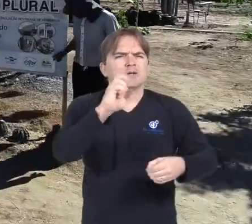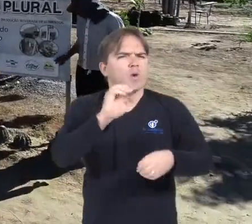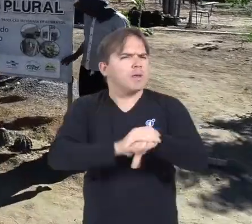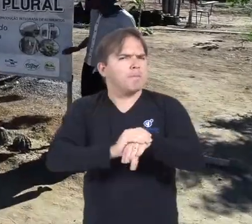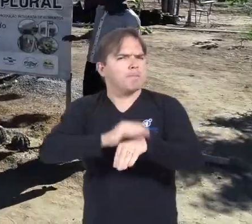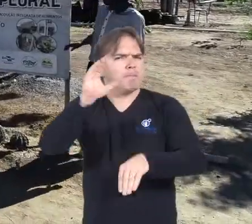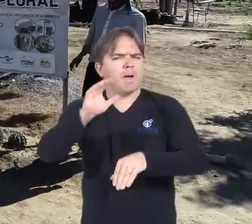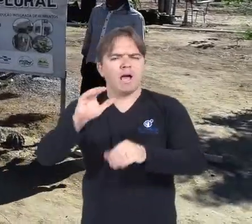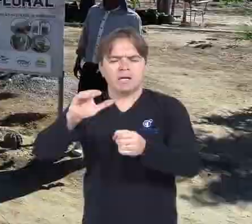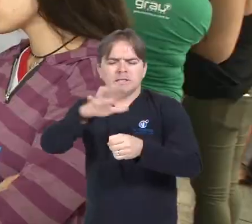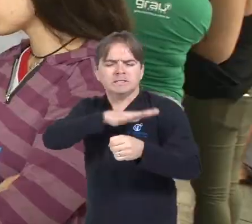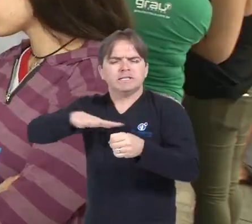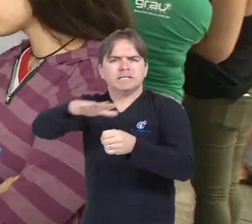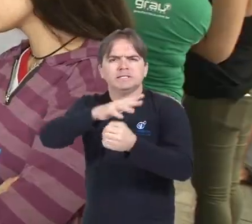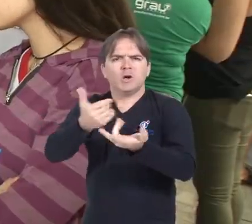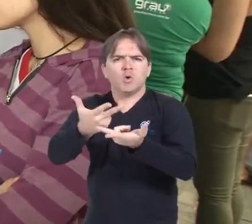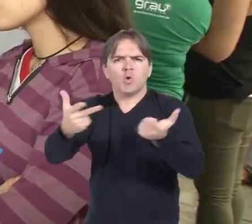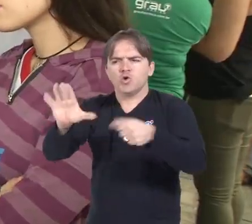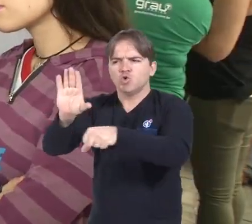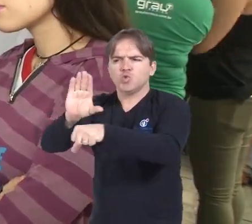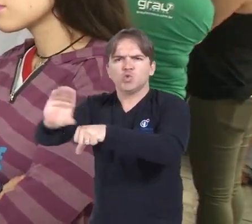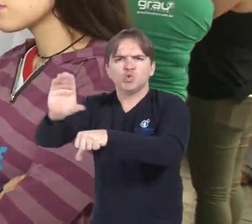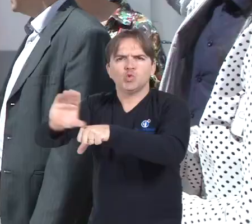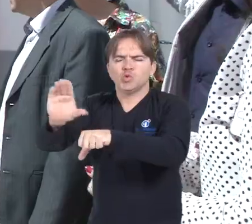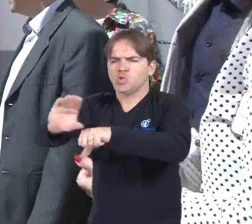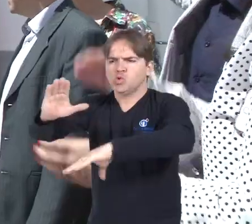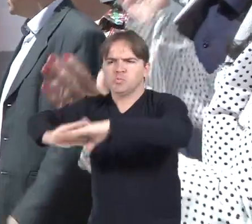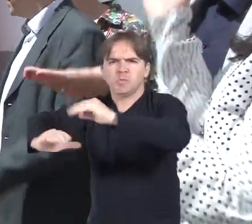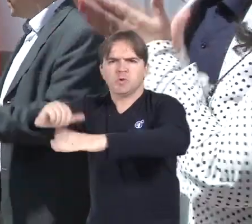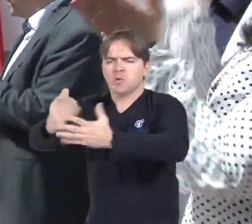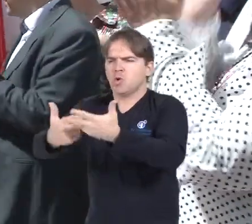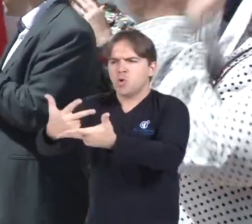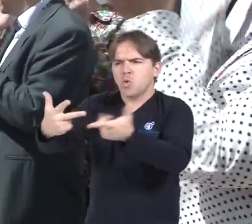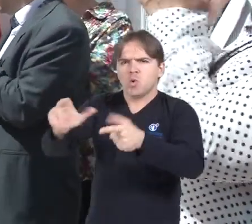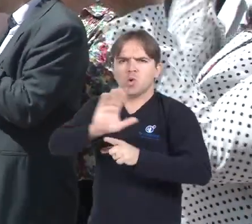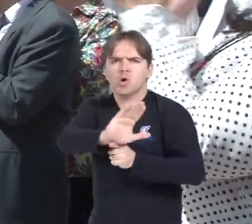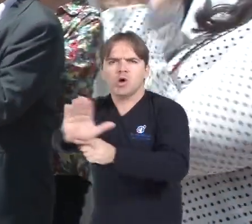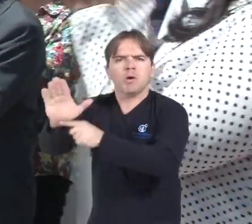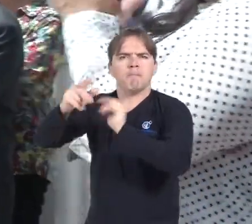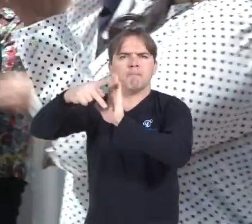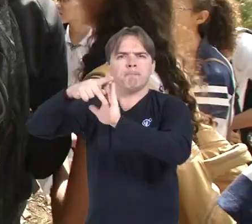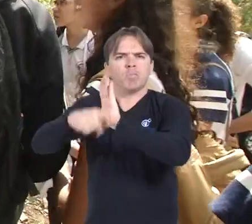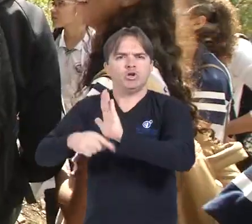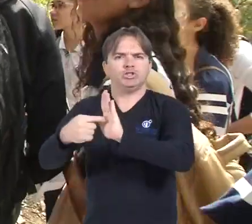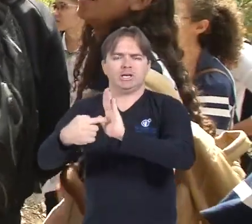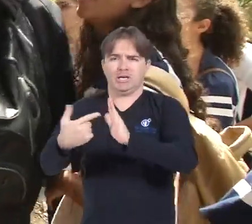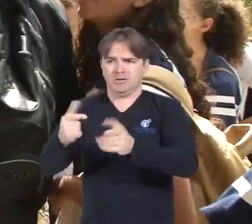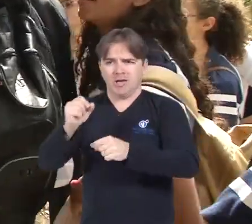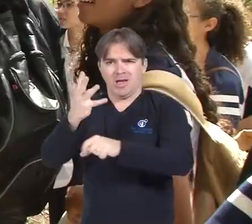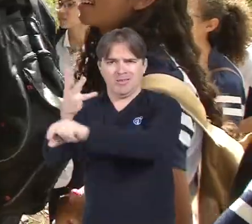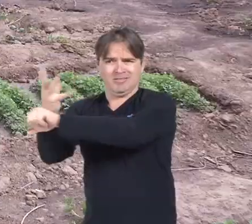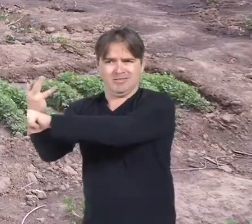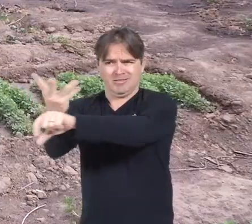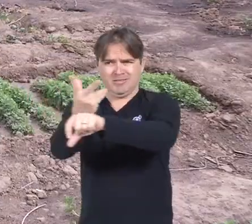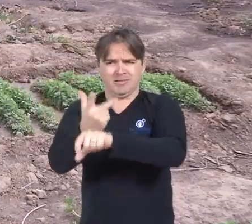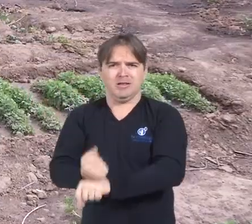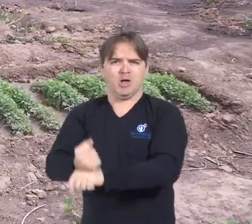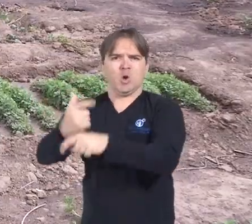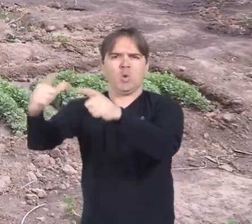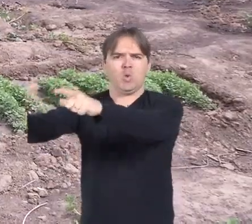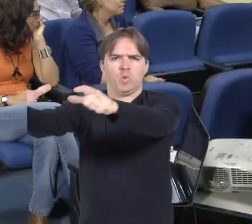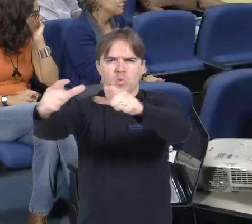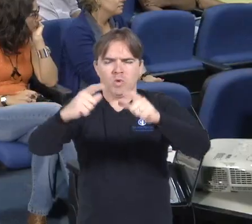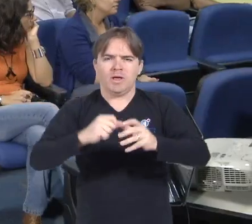São Francisco com ações de extensão, envolvendo capacitações e execução de projetos nos territórios